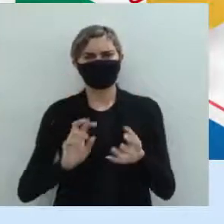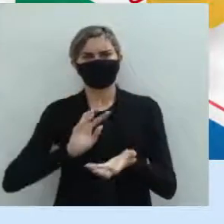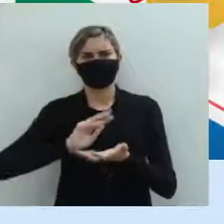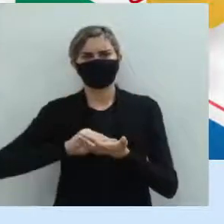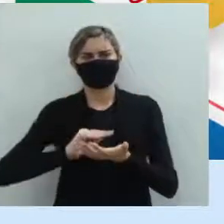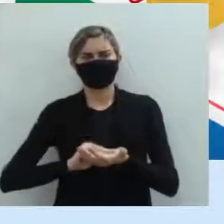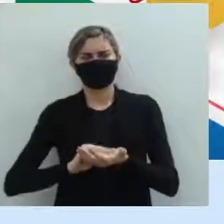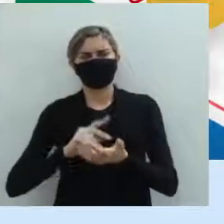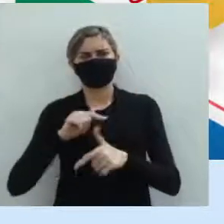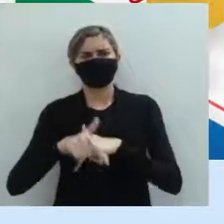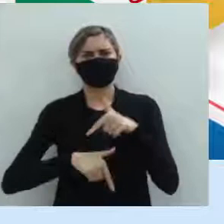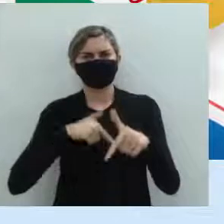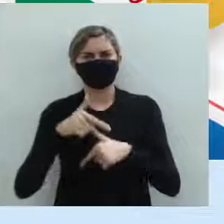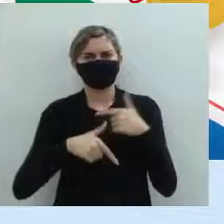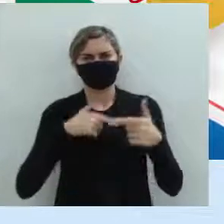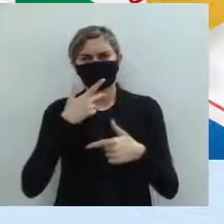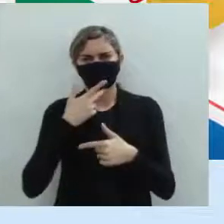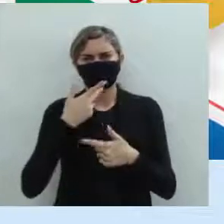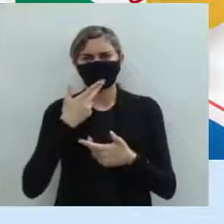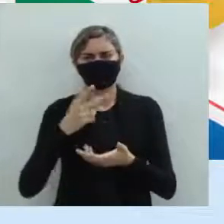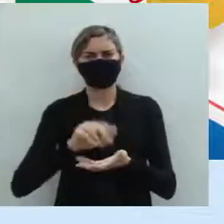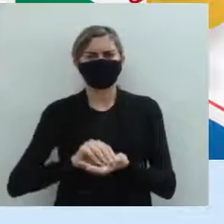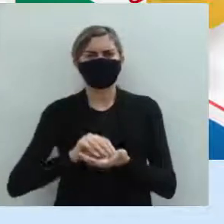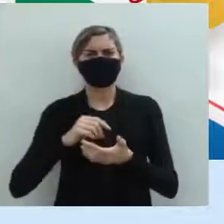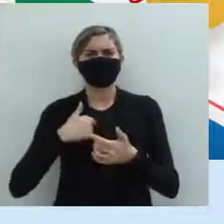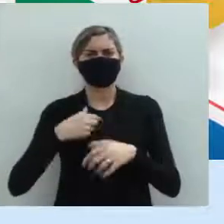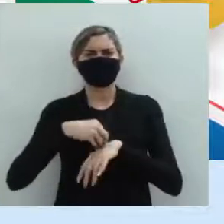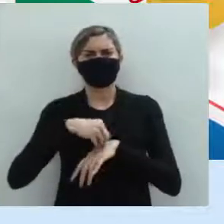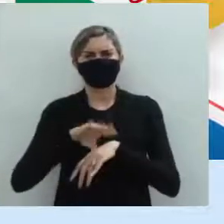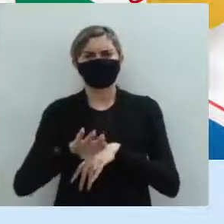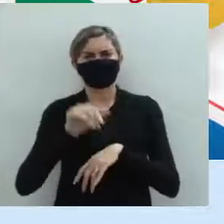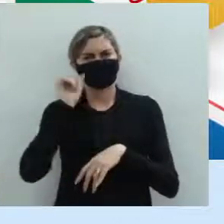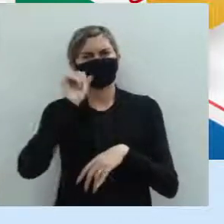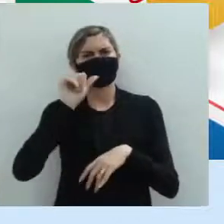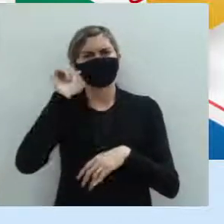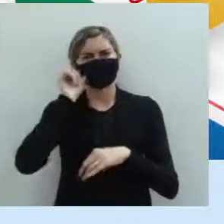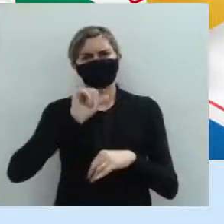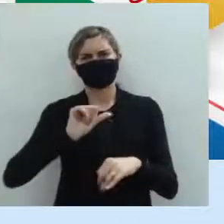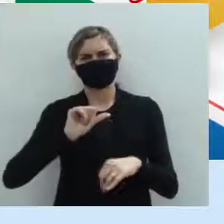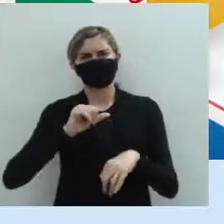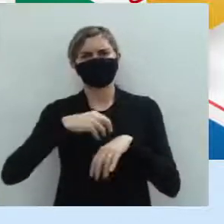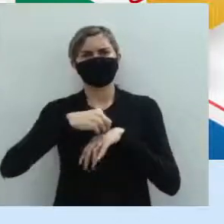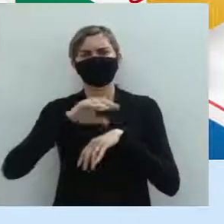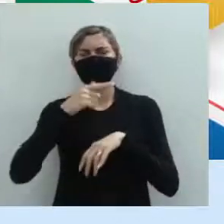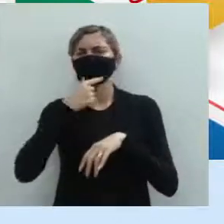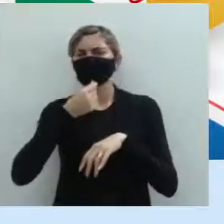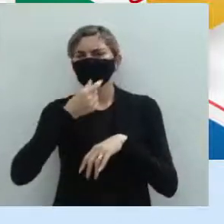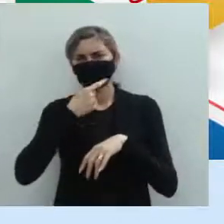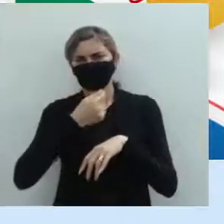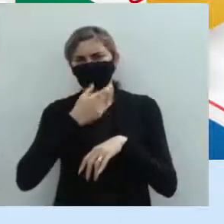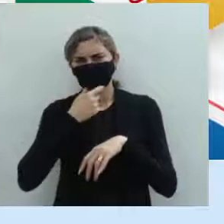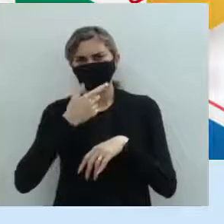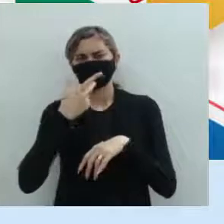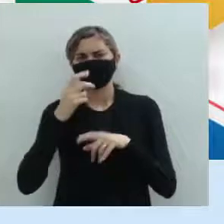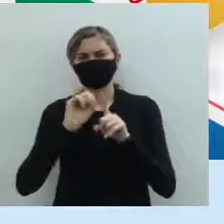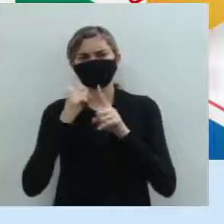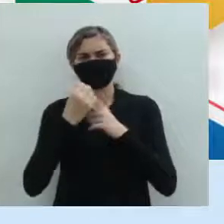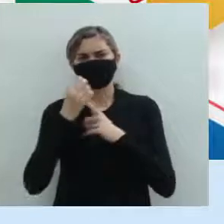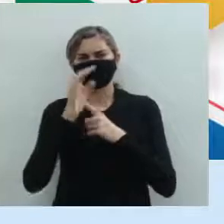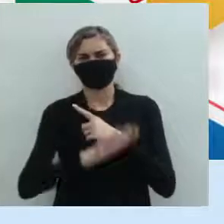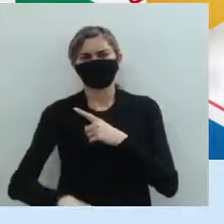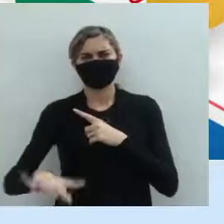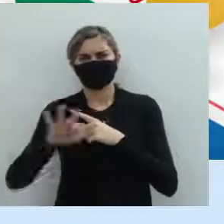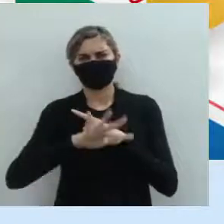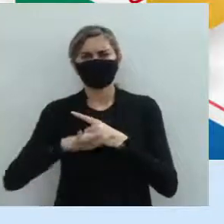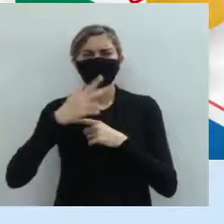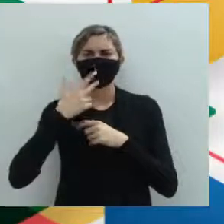do trabalho. E para a gente falar sobre precarização do trabalho, eu vou trazer uma mulher. Eu tenho trazido muitos homens, né, para falar sobre sociologia. Eu vou trazer uma